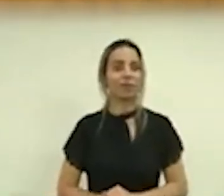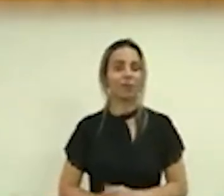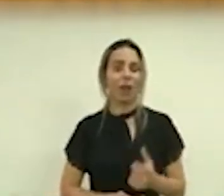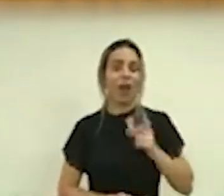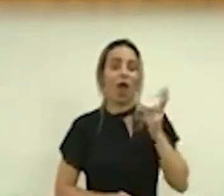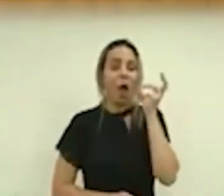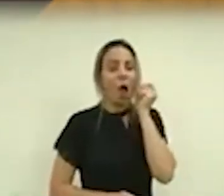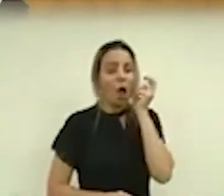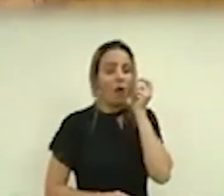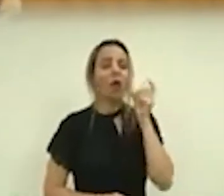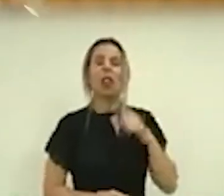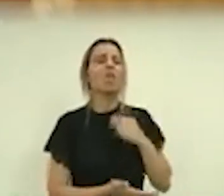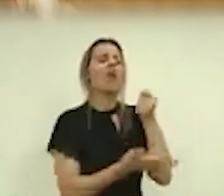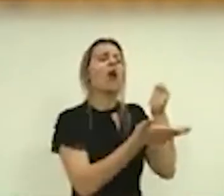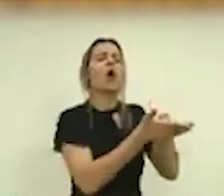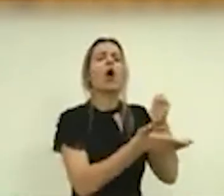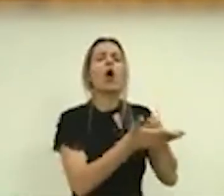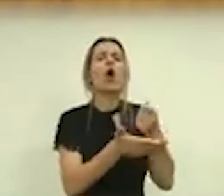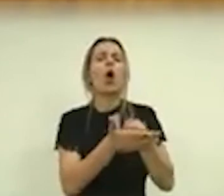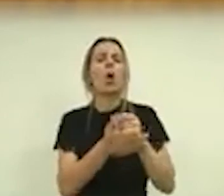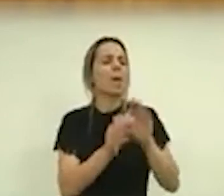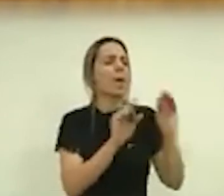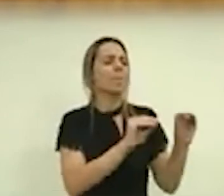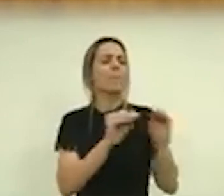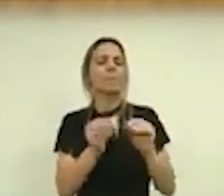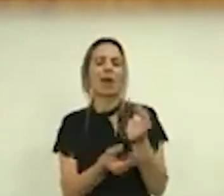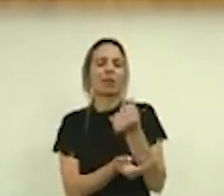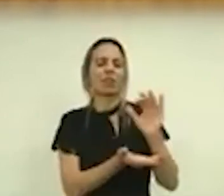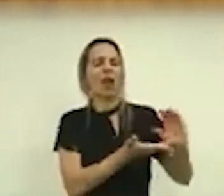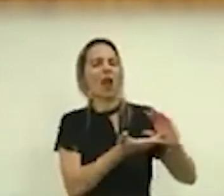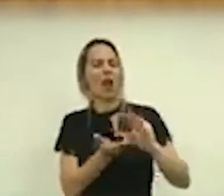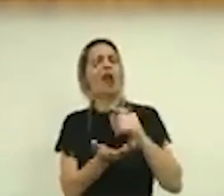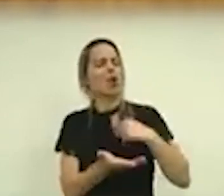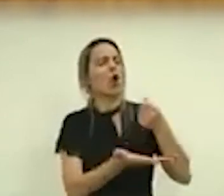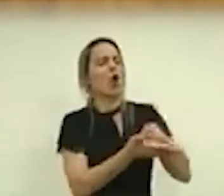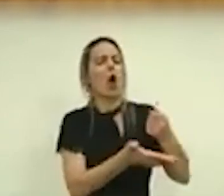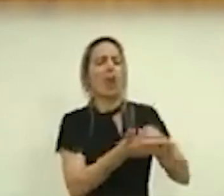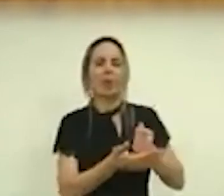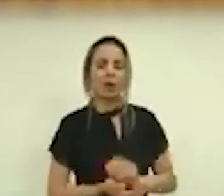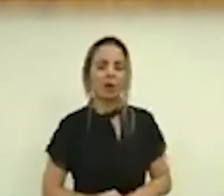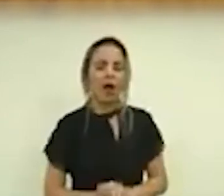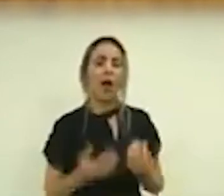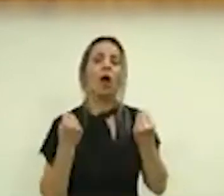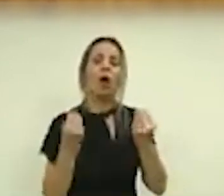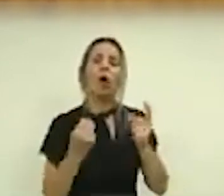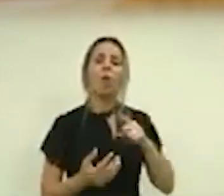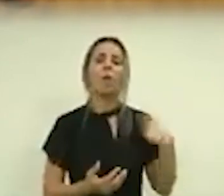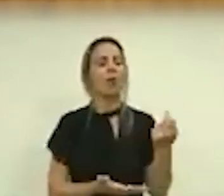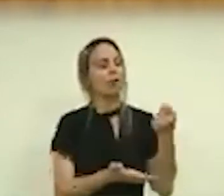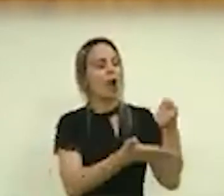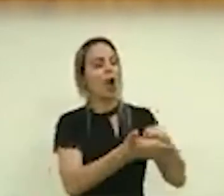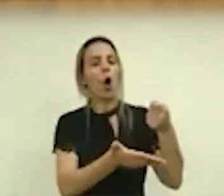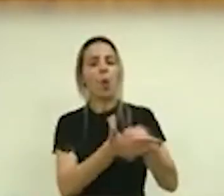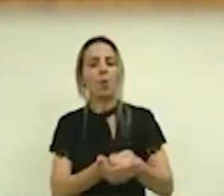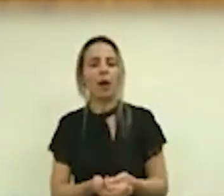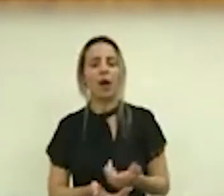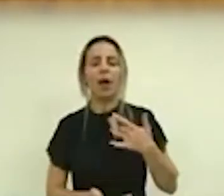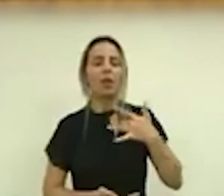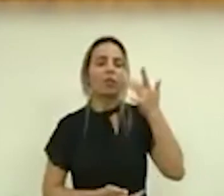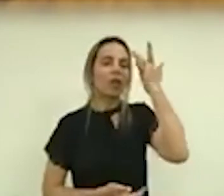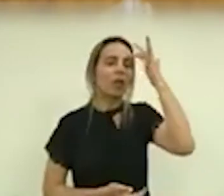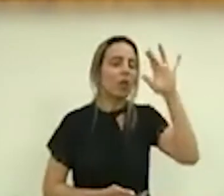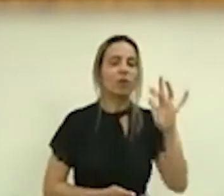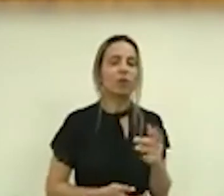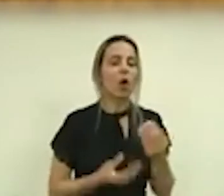Eu ouvi aqui, não, nós vamos cobrar a transferência de renda. Como que nós vamos cobrar algo que a gente não tem